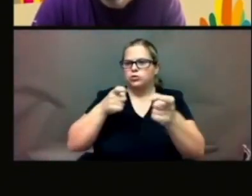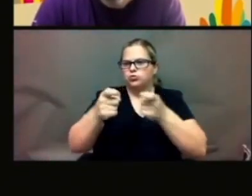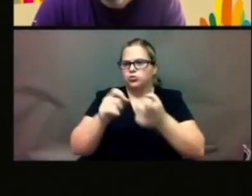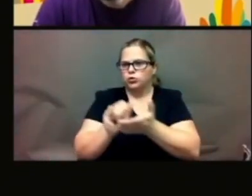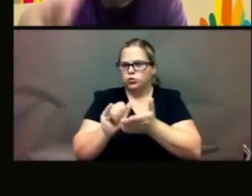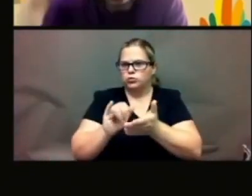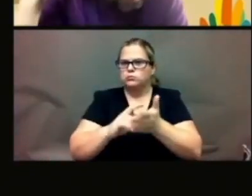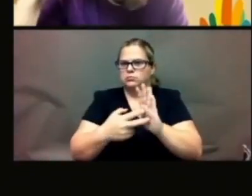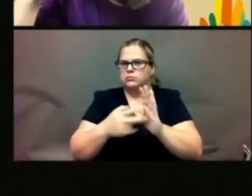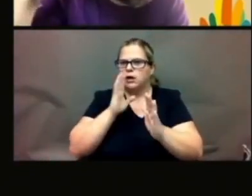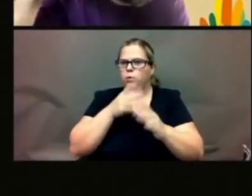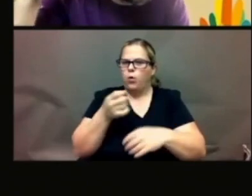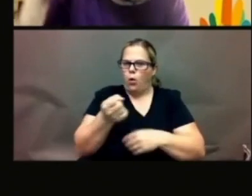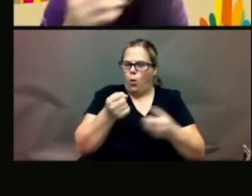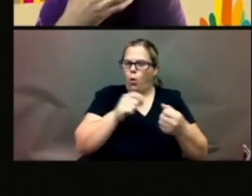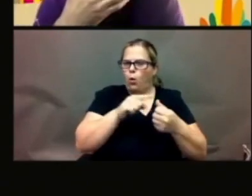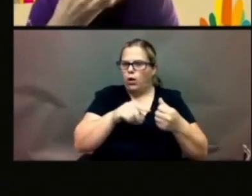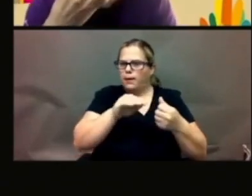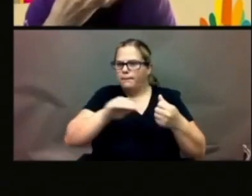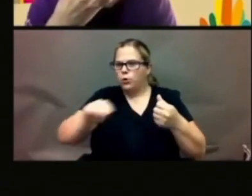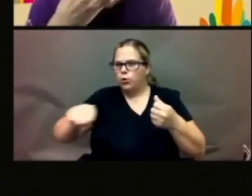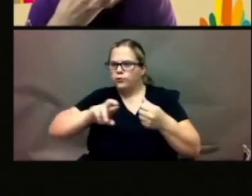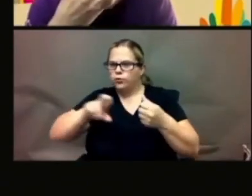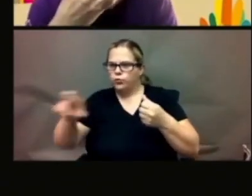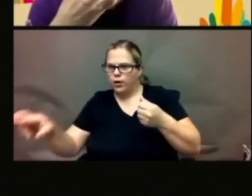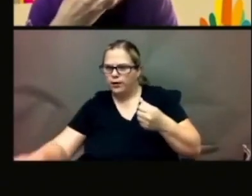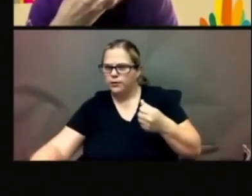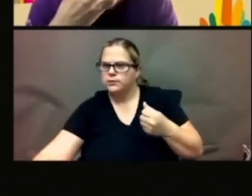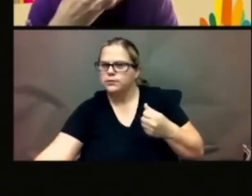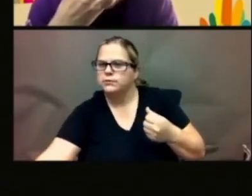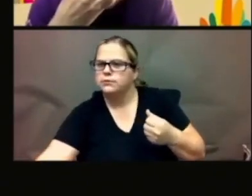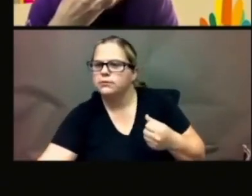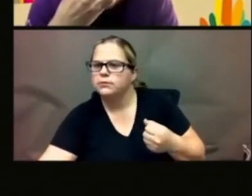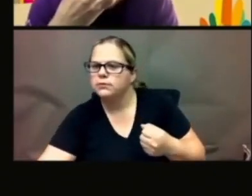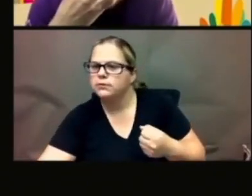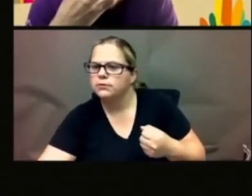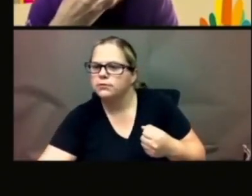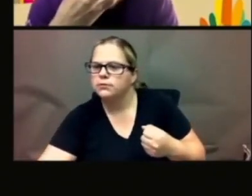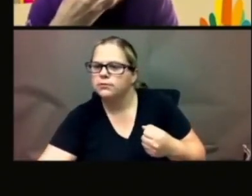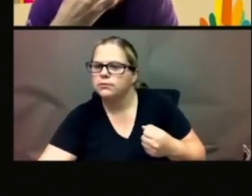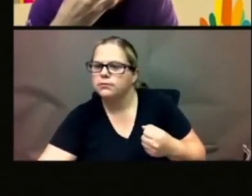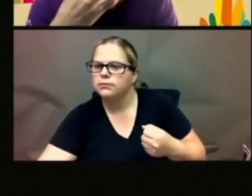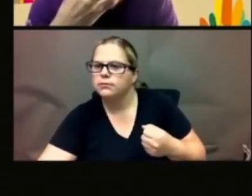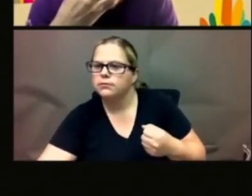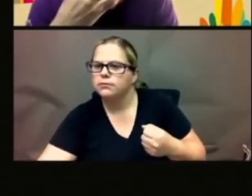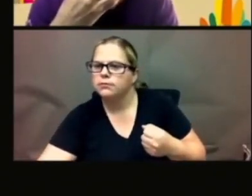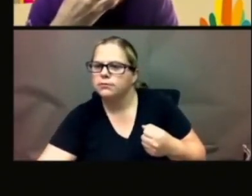sobre o nosso controle mestre. Eu estou aqui a banana. Aí, para a direita.